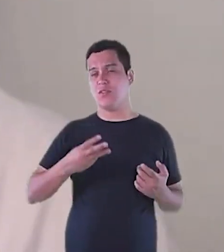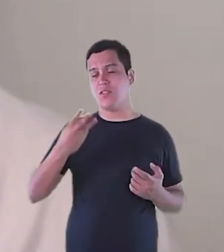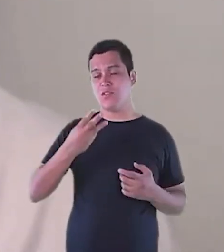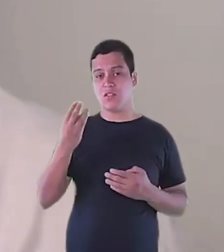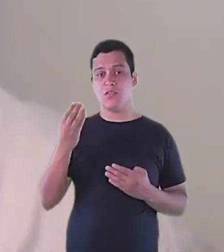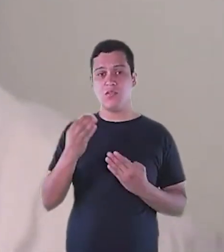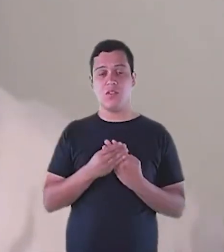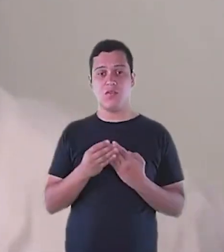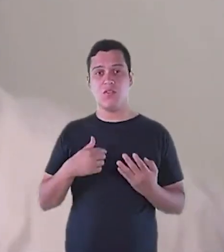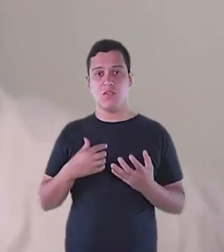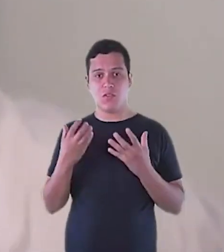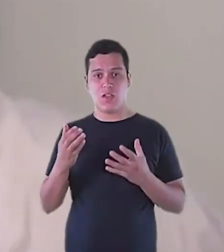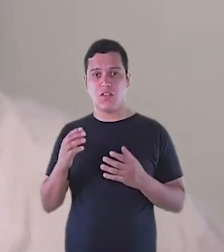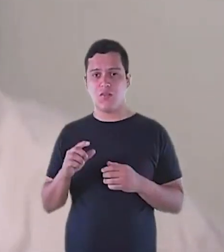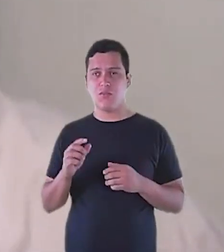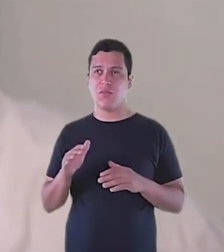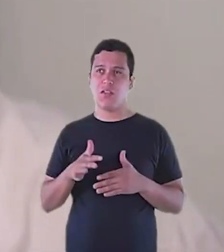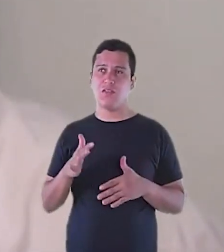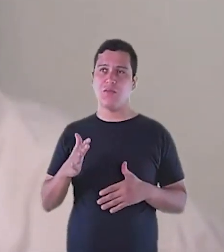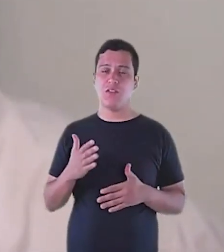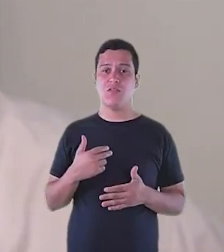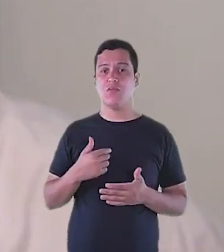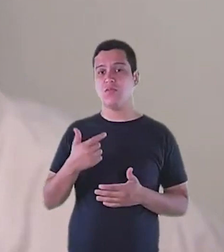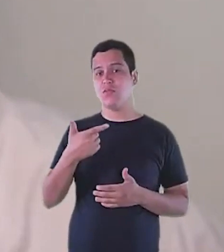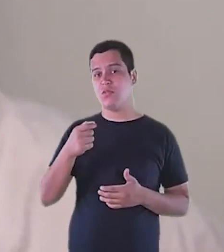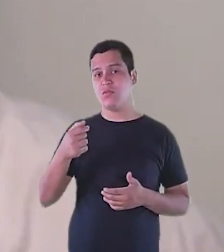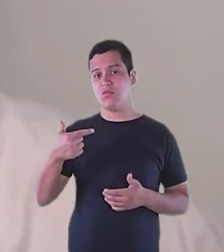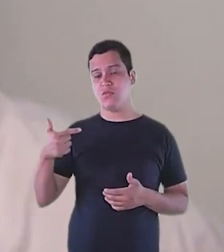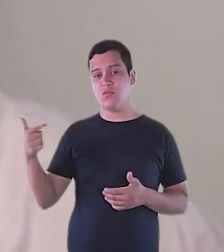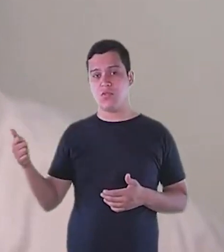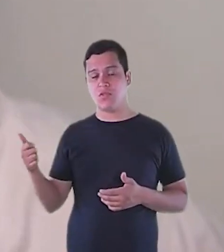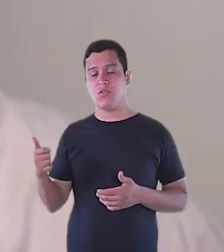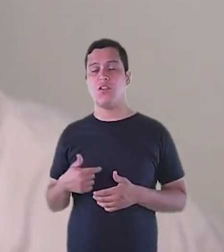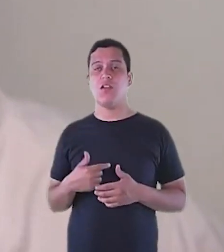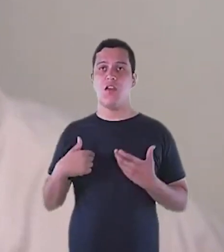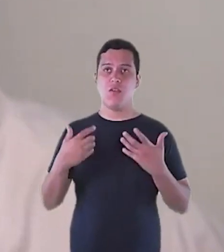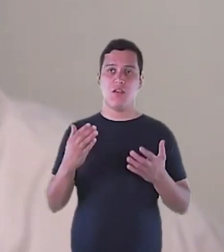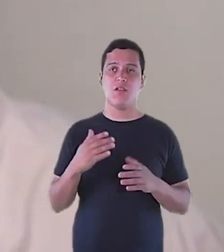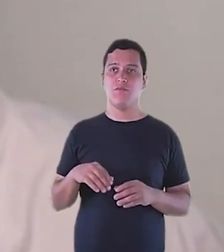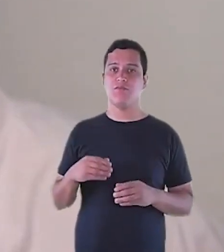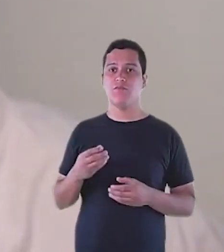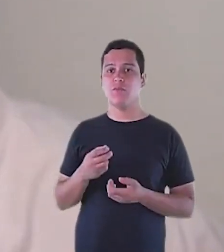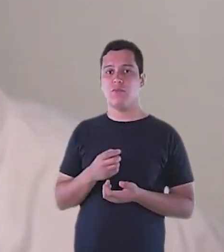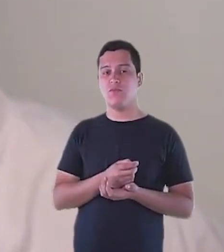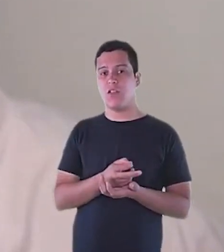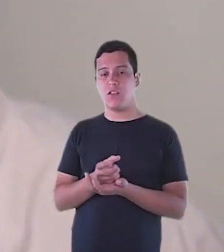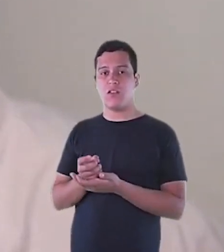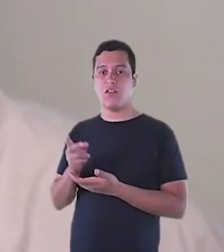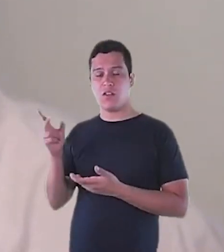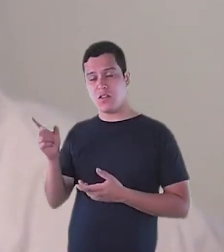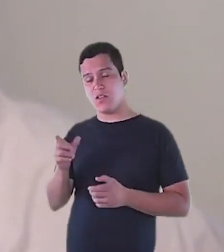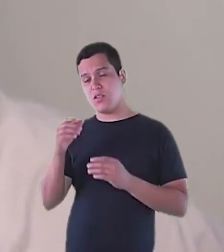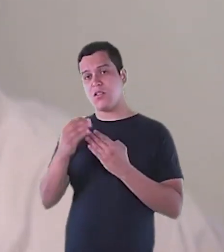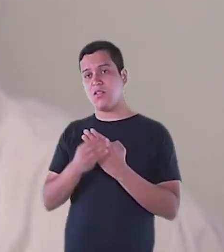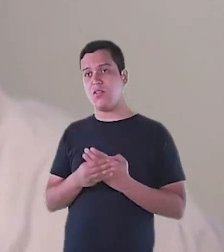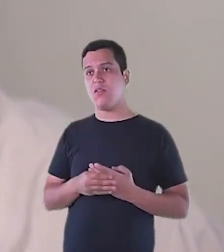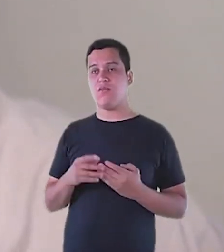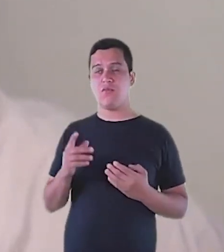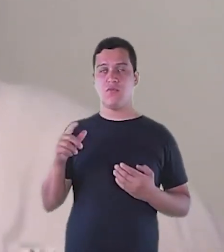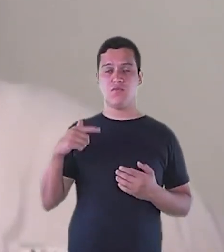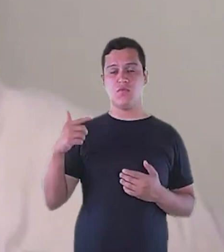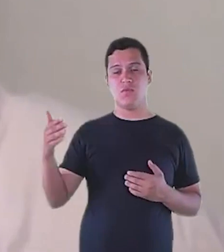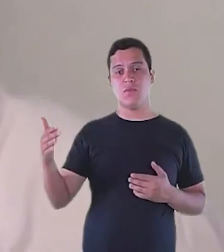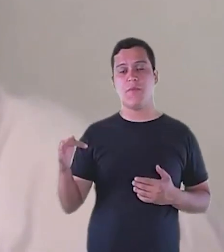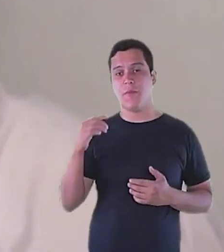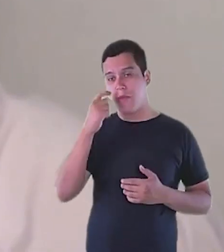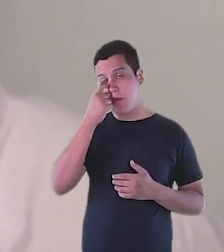2022, coincidindo com o bicentenário da independência do Brasil. Acho que é um bom momento para falar sobre escravidão, né?